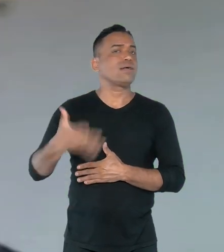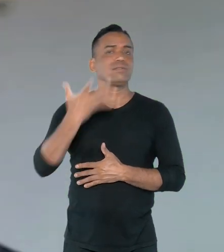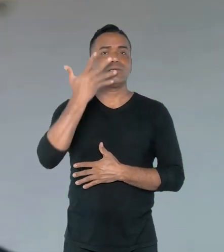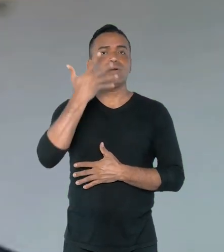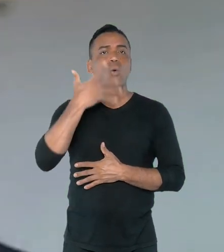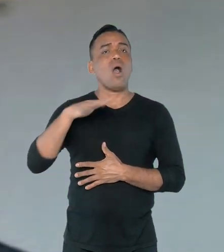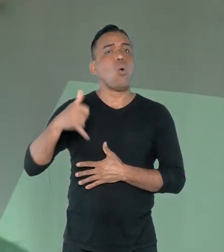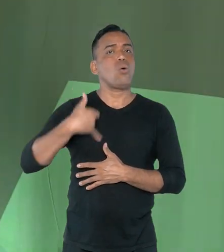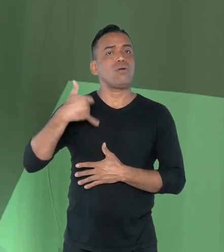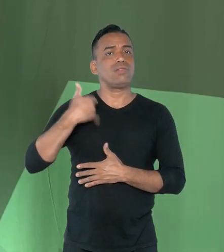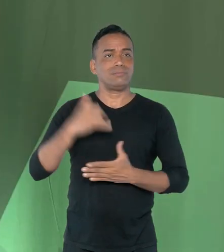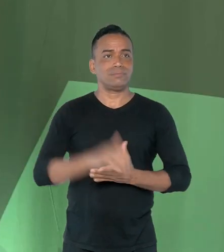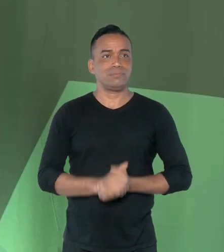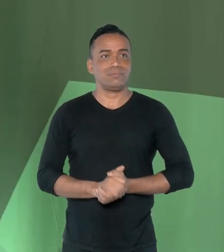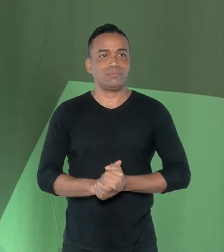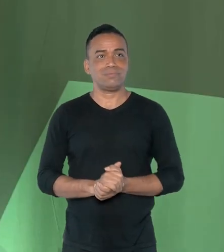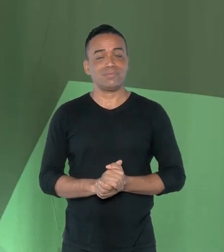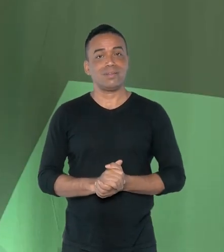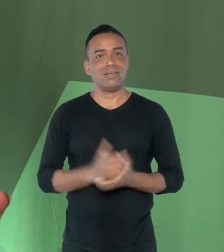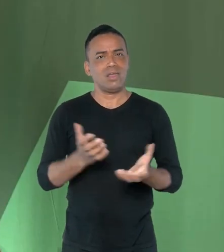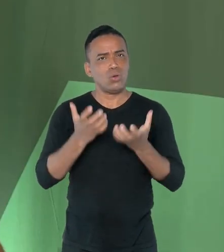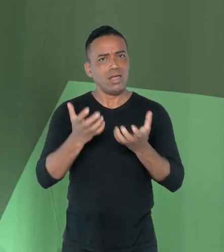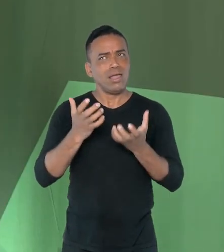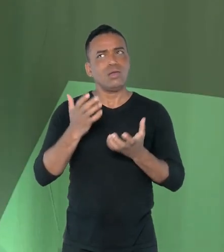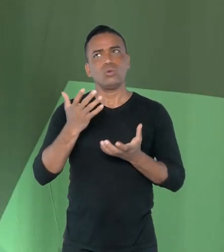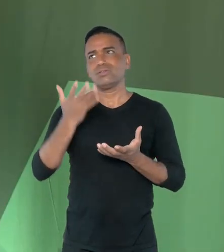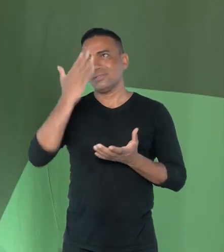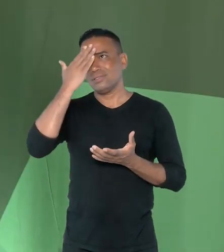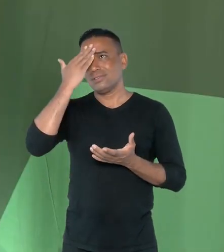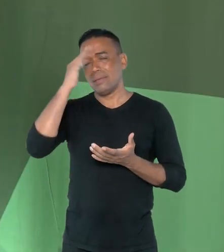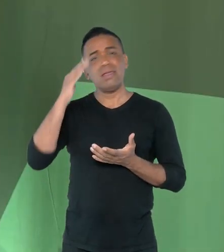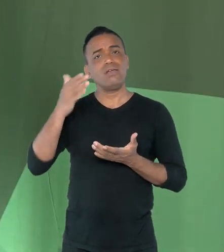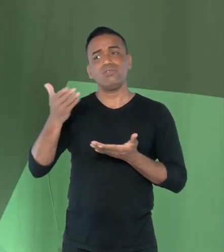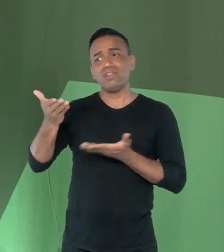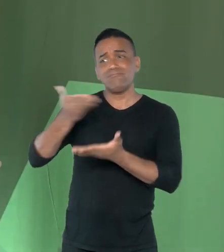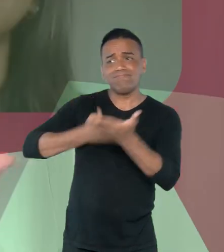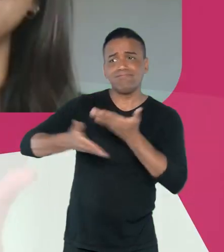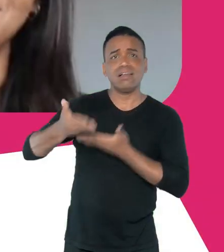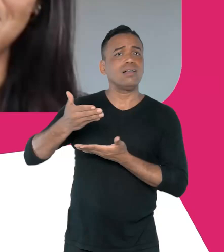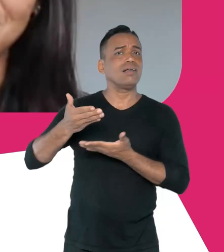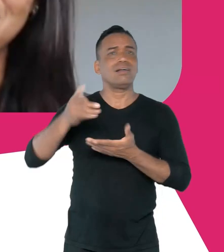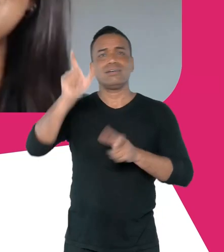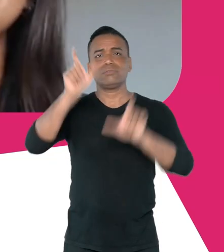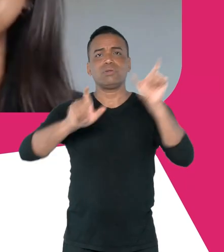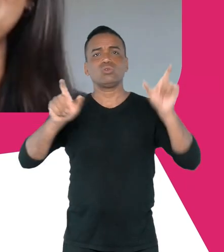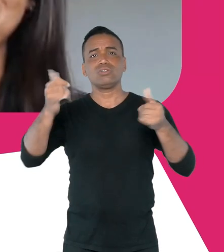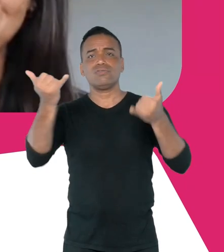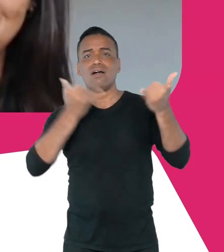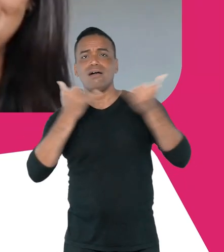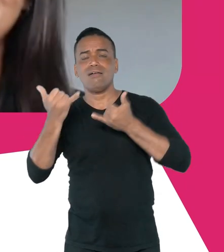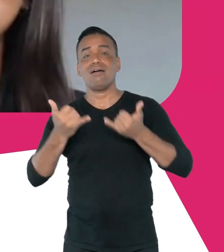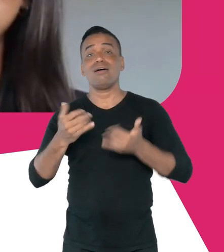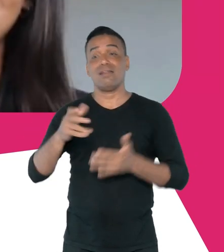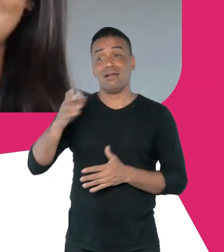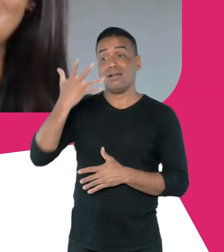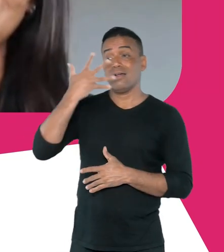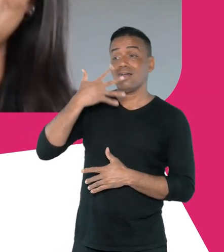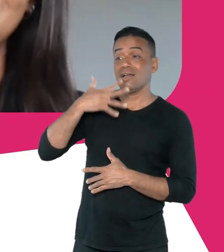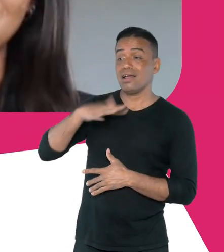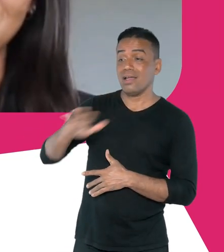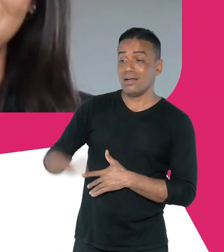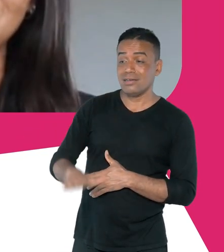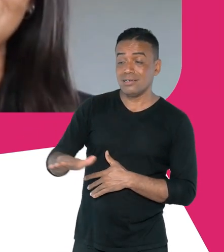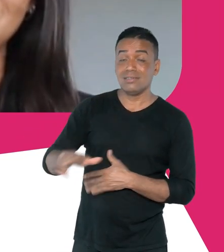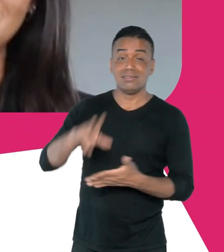Elas entendem? Eu quero saber assim, como é que é esse retorno que você tem recebido, né? De crianças que leem o livro,